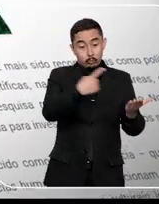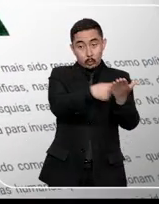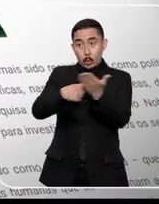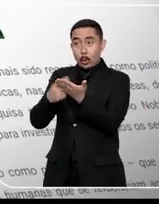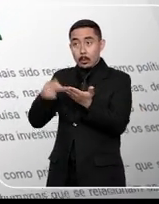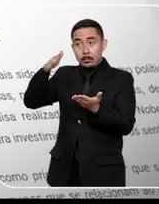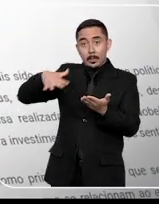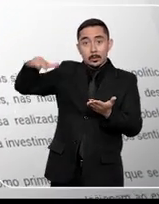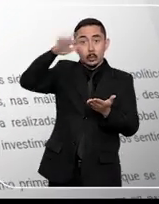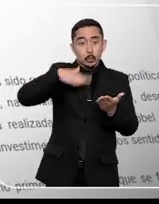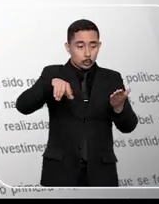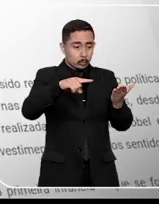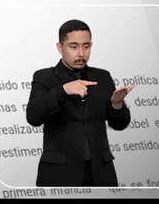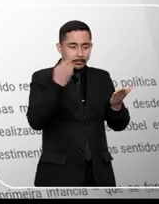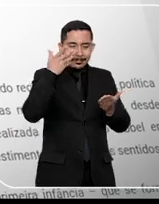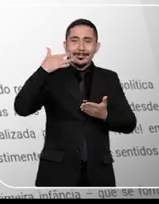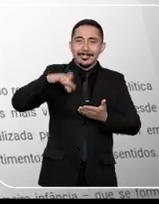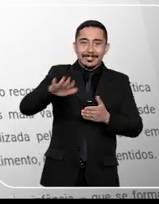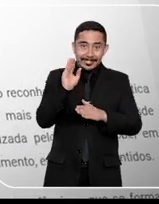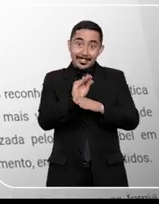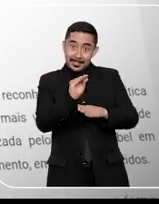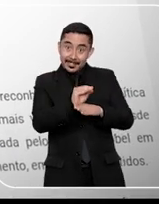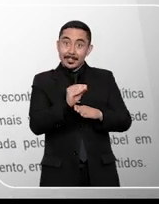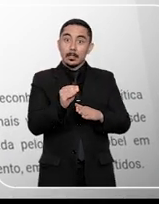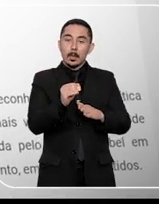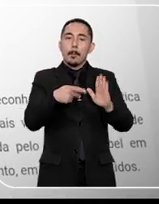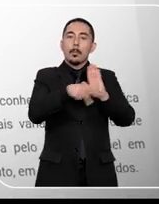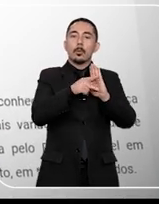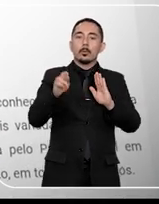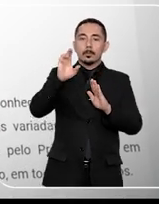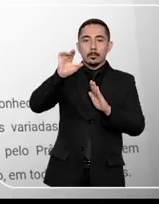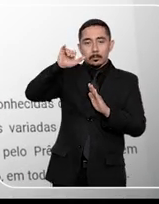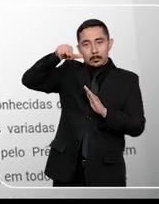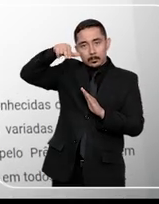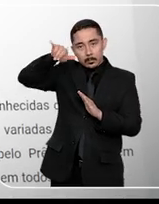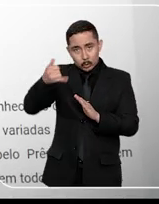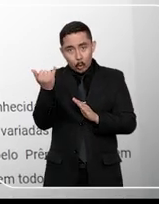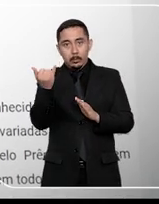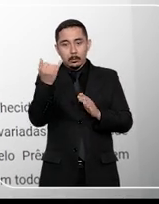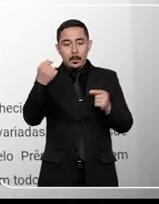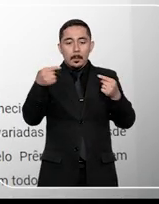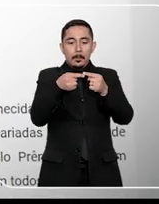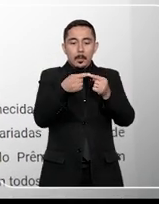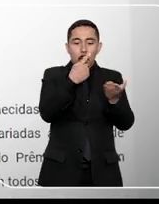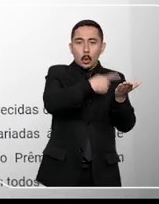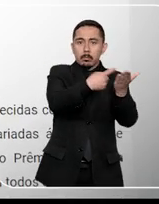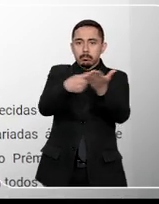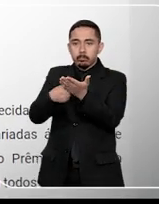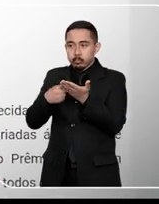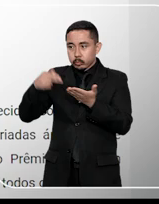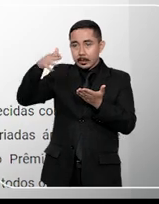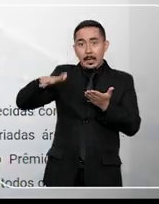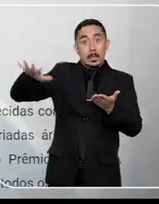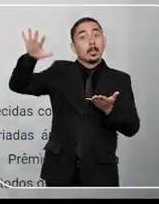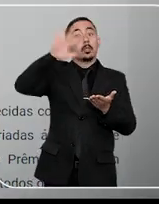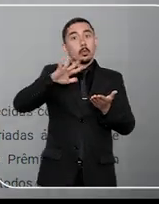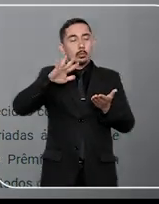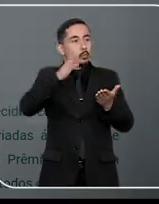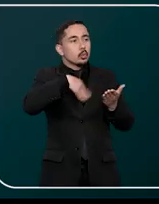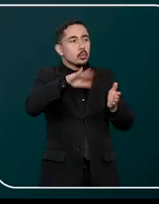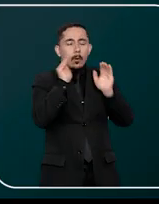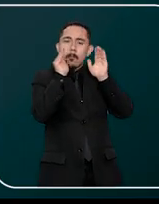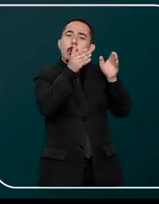Pacto Nacional pela Primeira Infância, criado pelo Conselho Nacional de Justiça, é um acordo de cooperação nacional